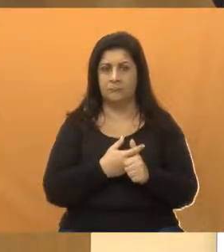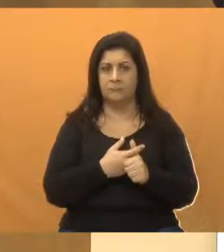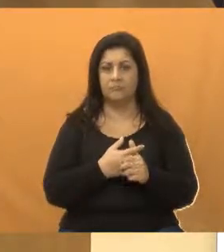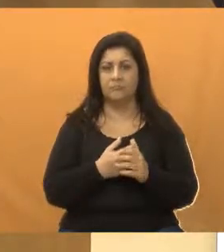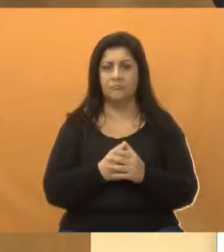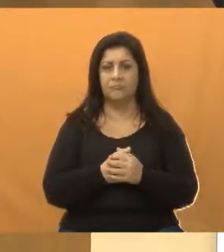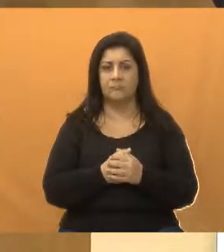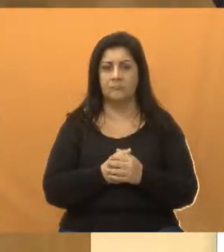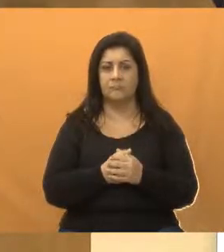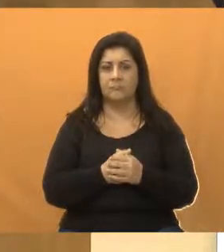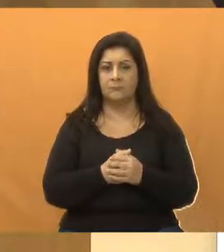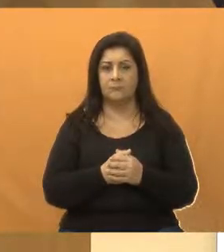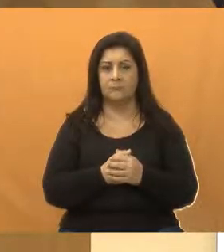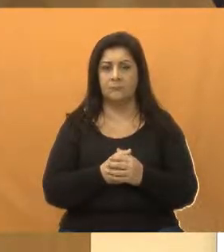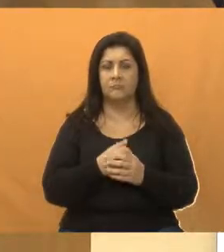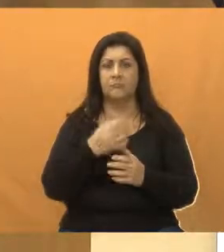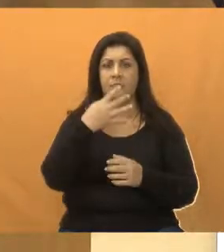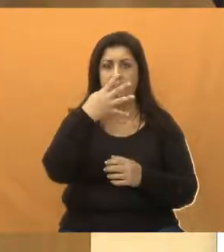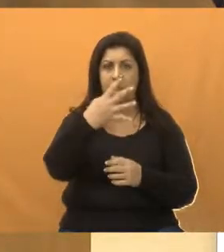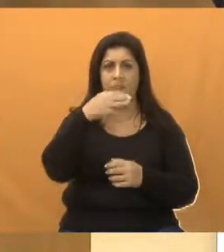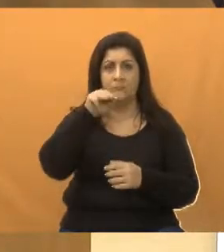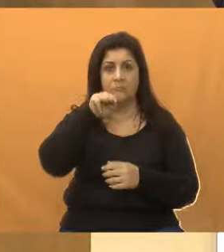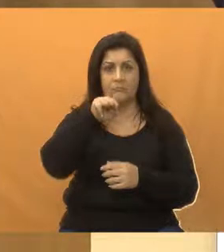projetado se encontra em R$